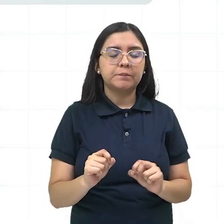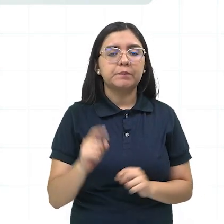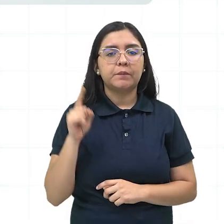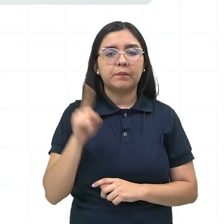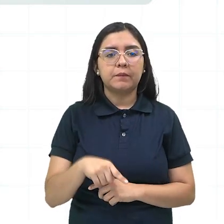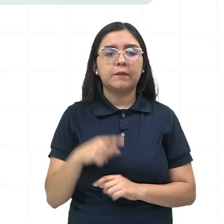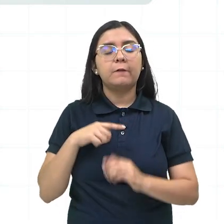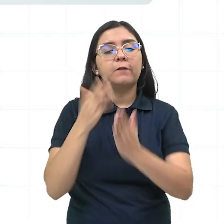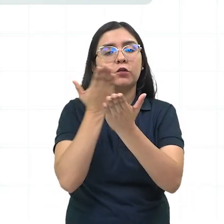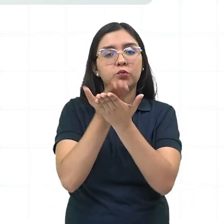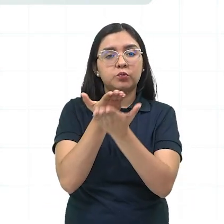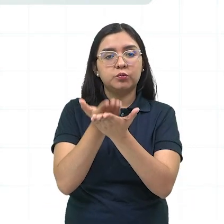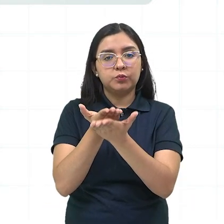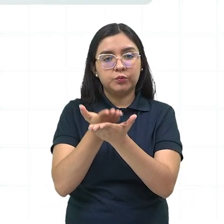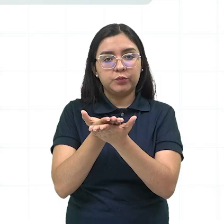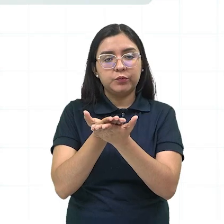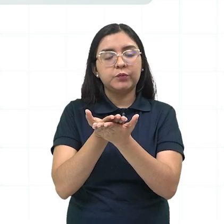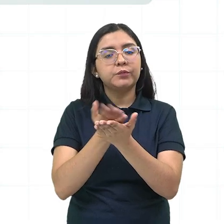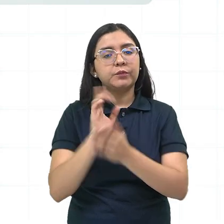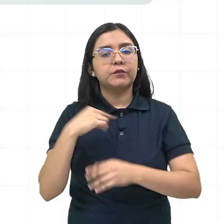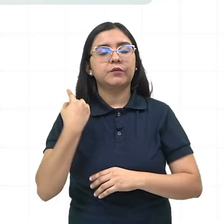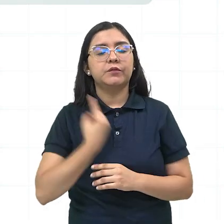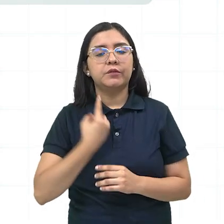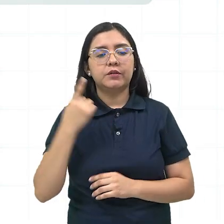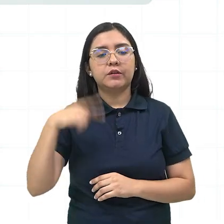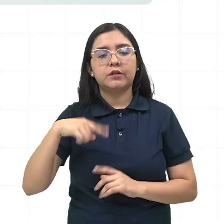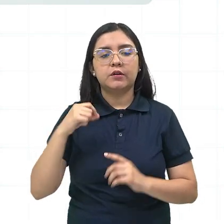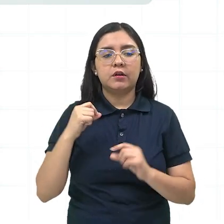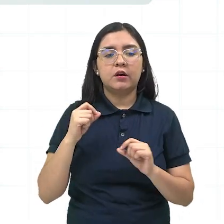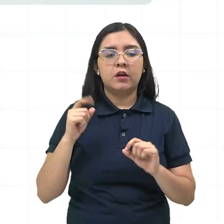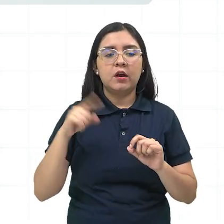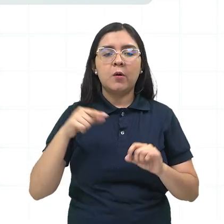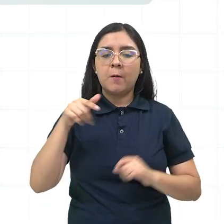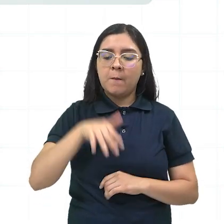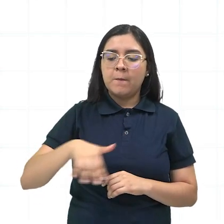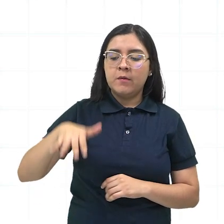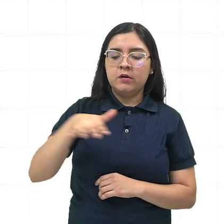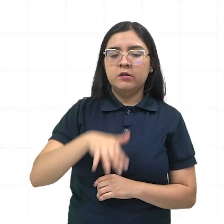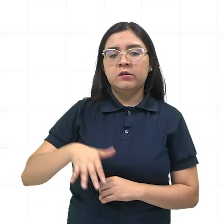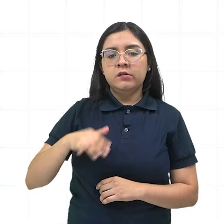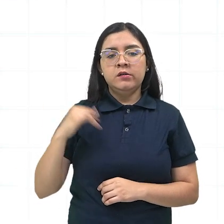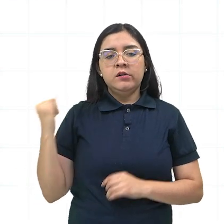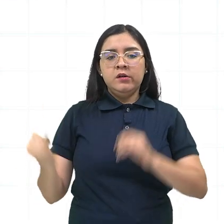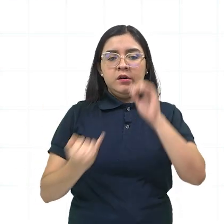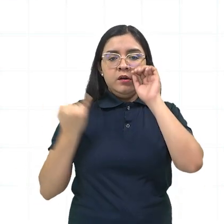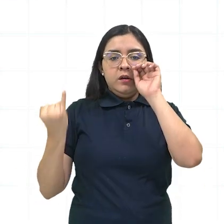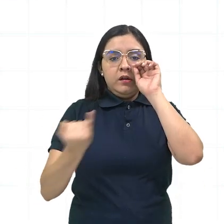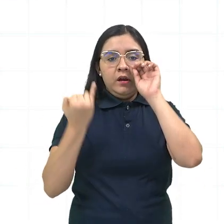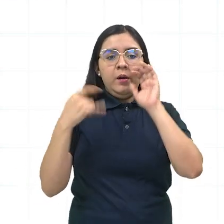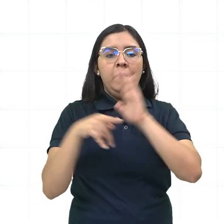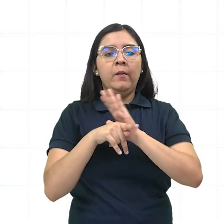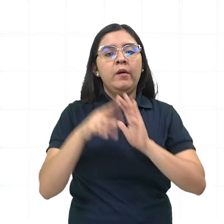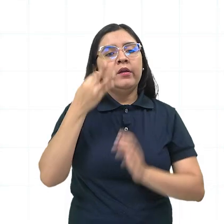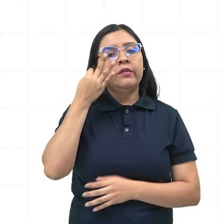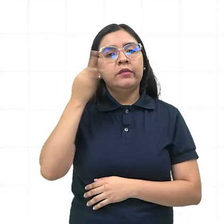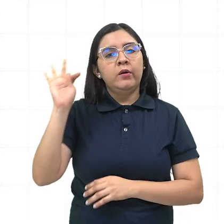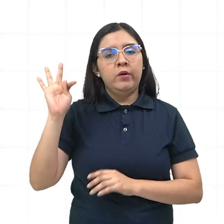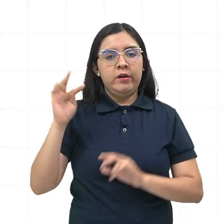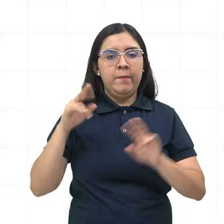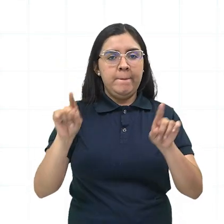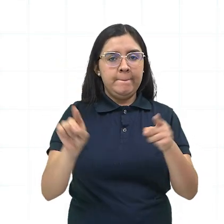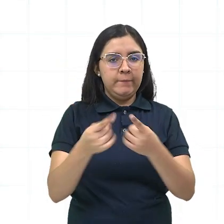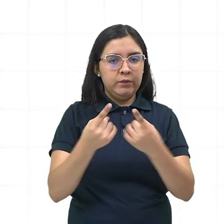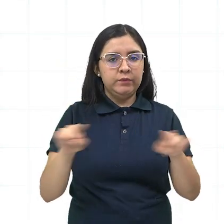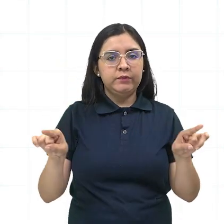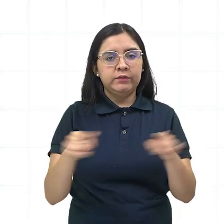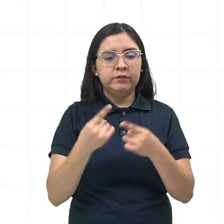um estudo. Assim, a gente considera como uma área fundamental da teoria musical, que